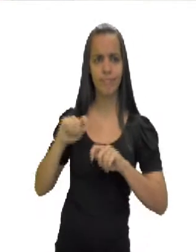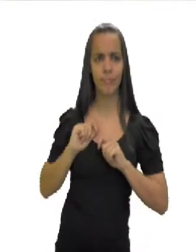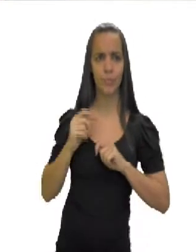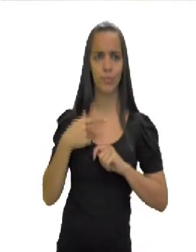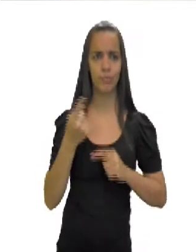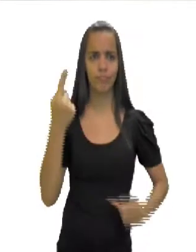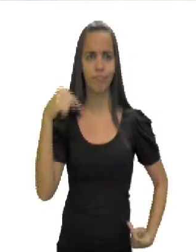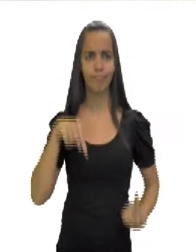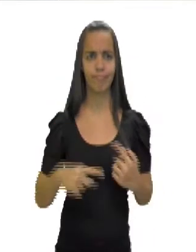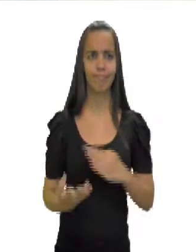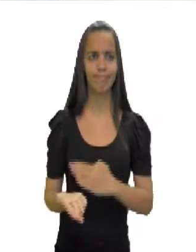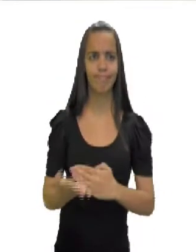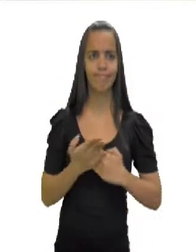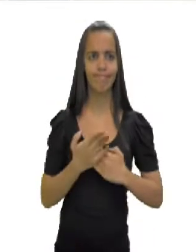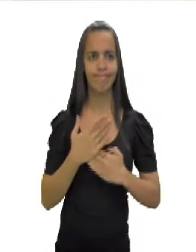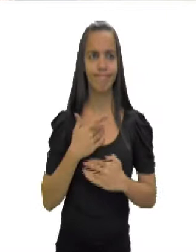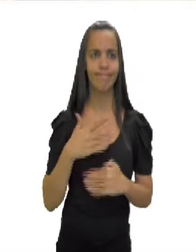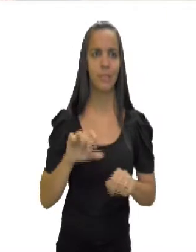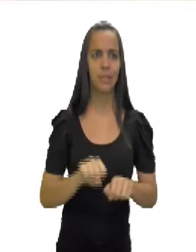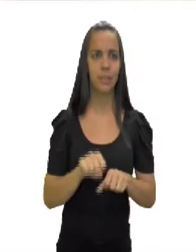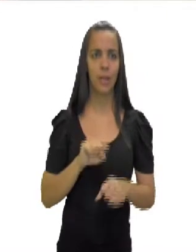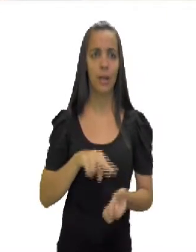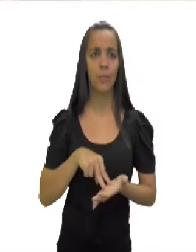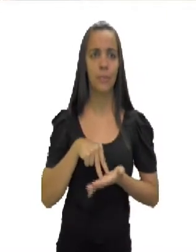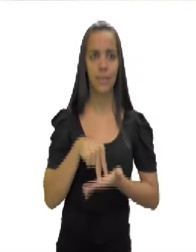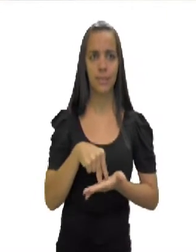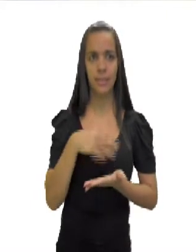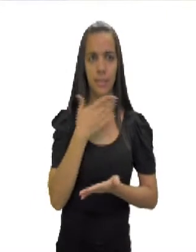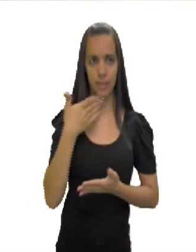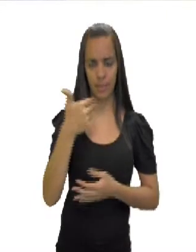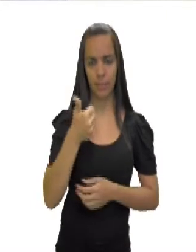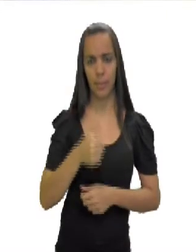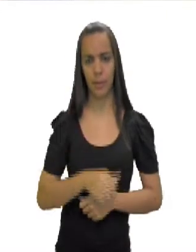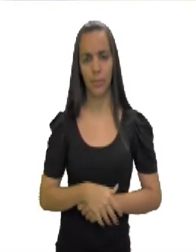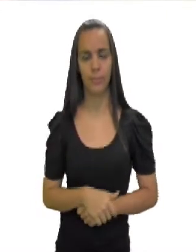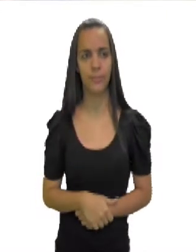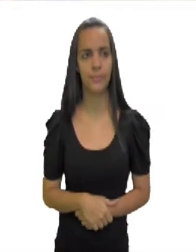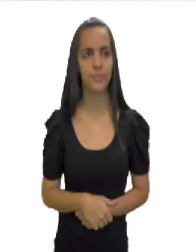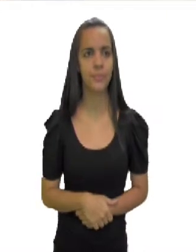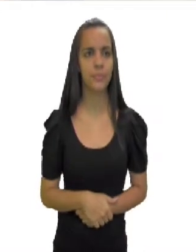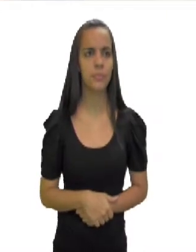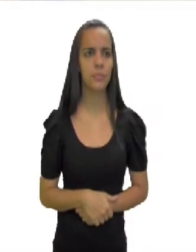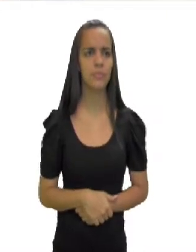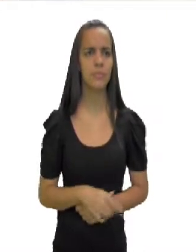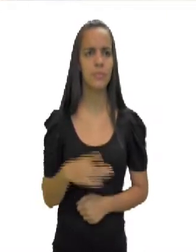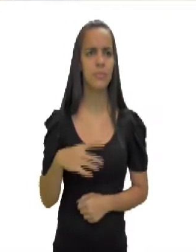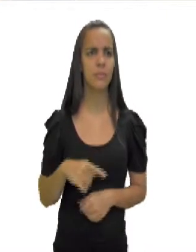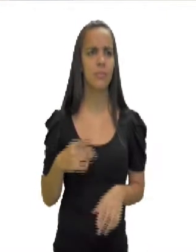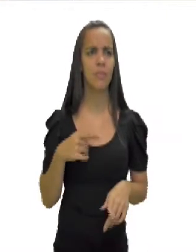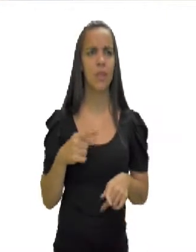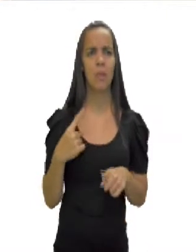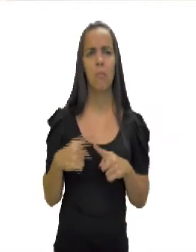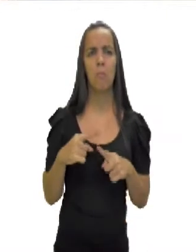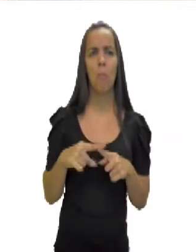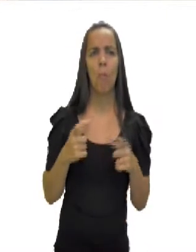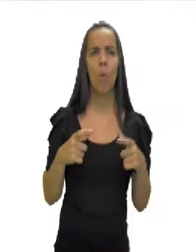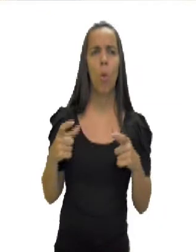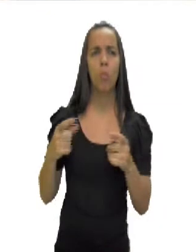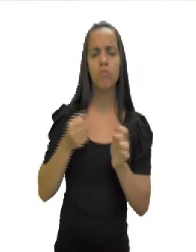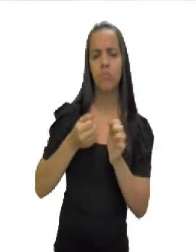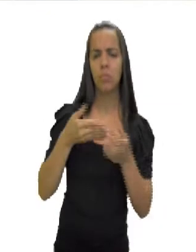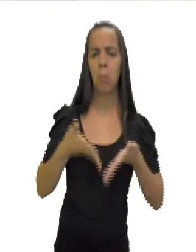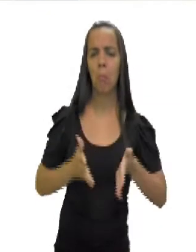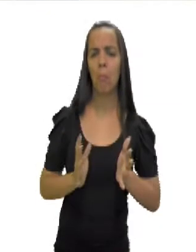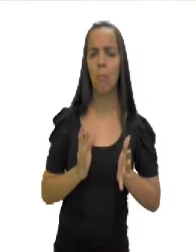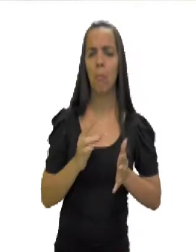remotos tecidos e órgãos do organismo. E onde nasce o sangue? De